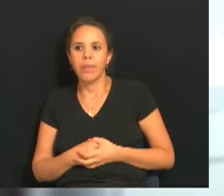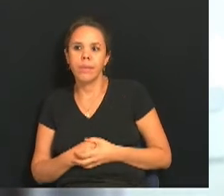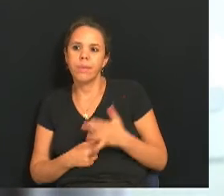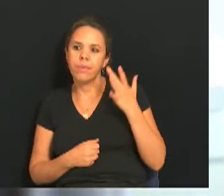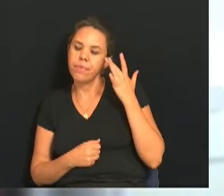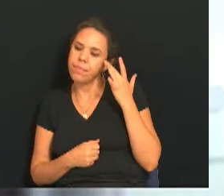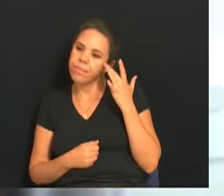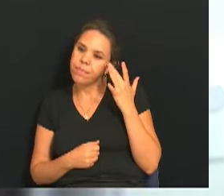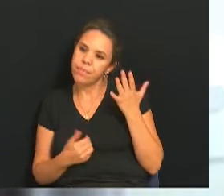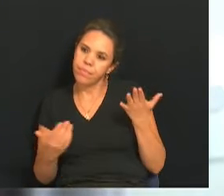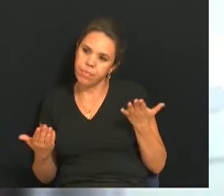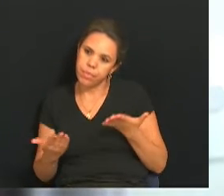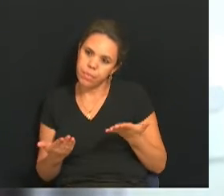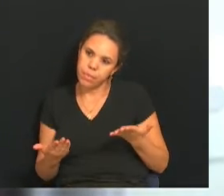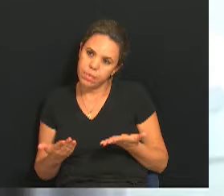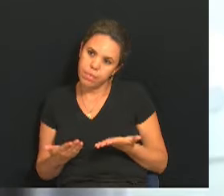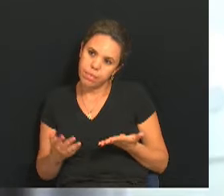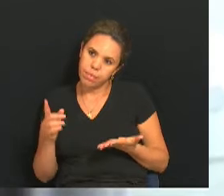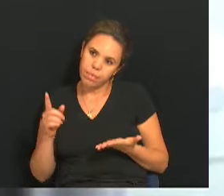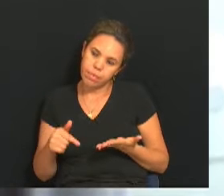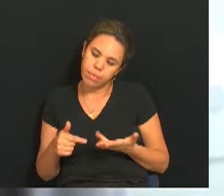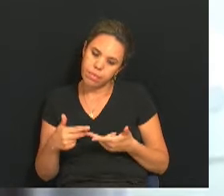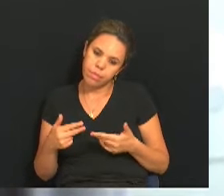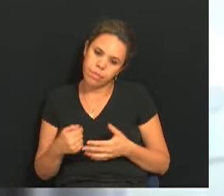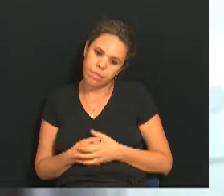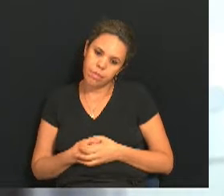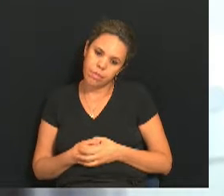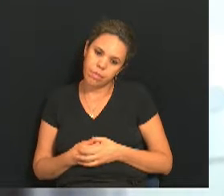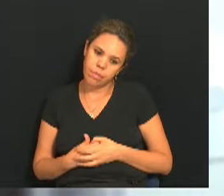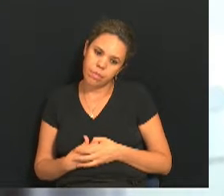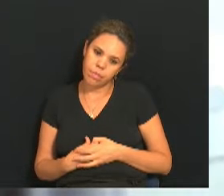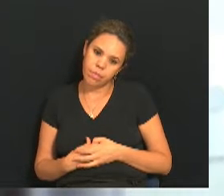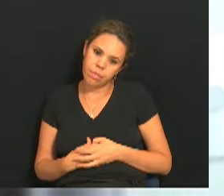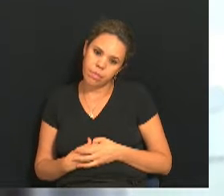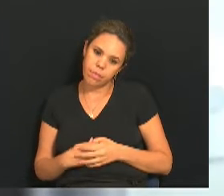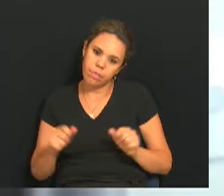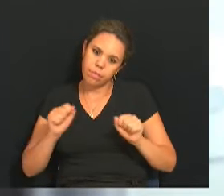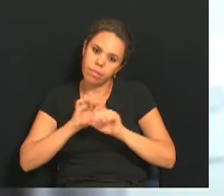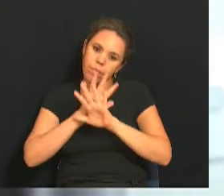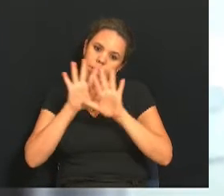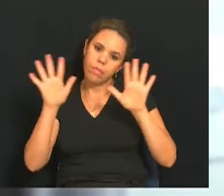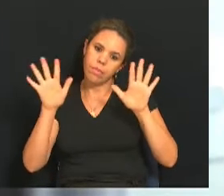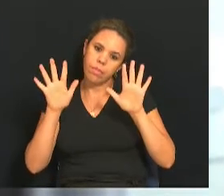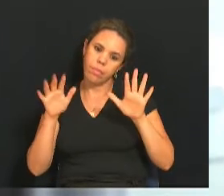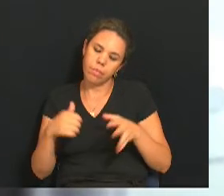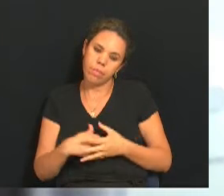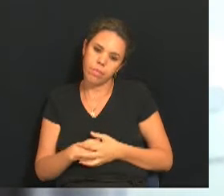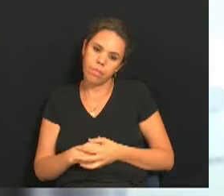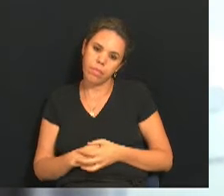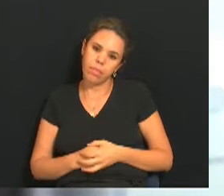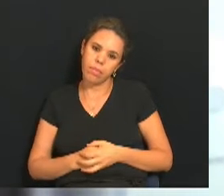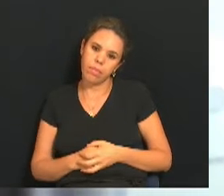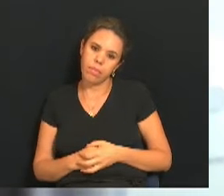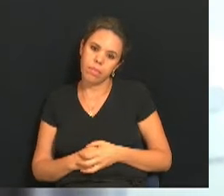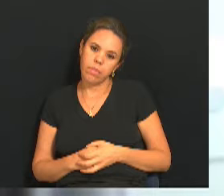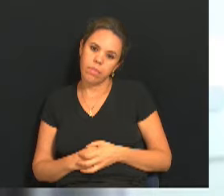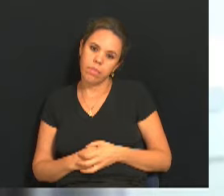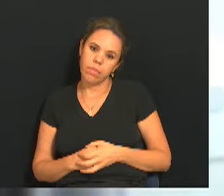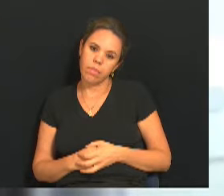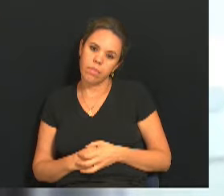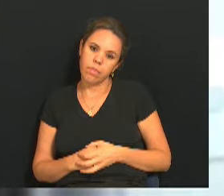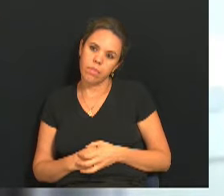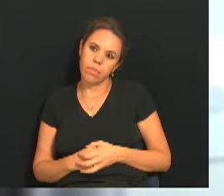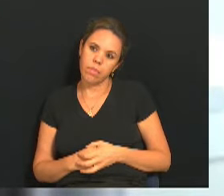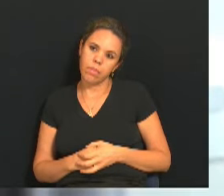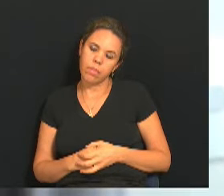situação agora é essa. Então, deixando claro que é uma